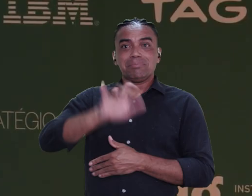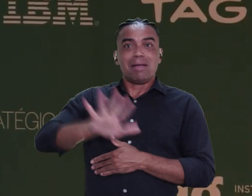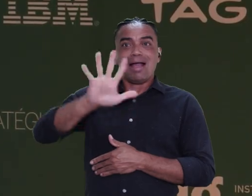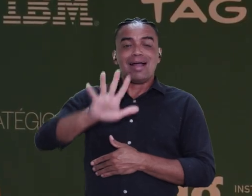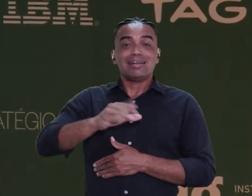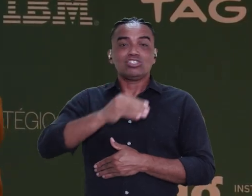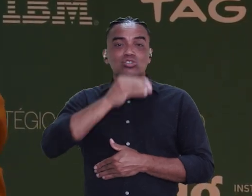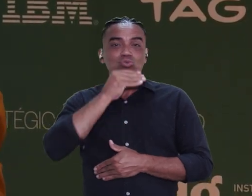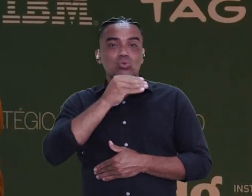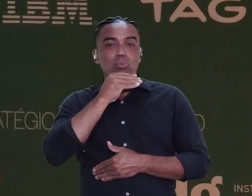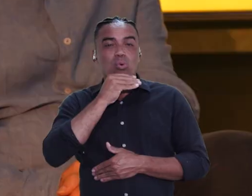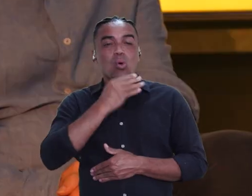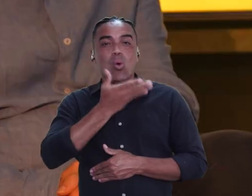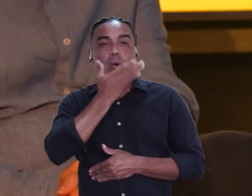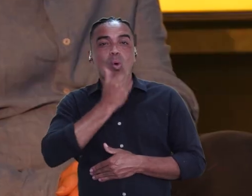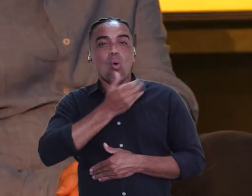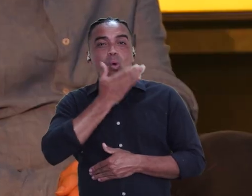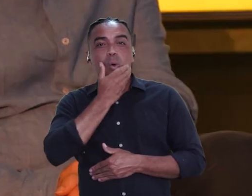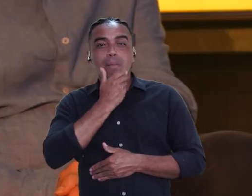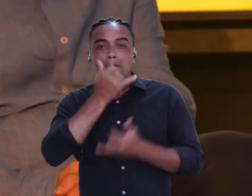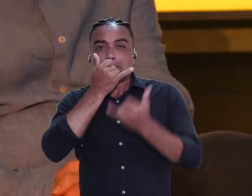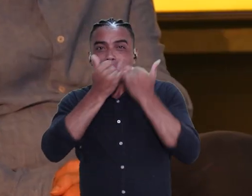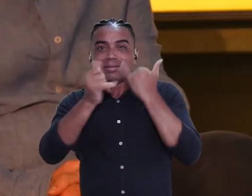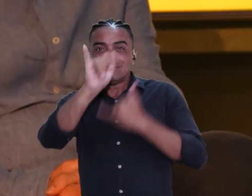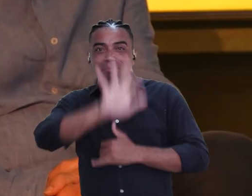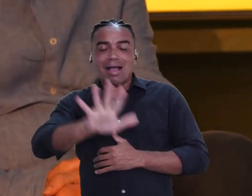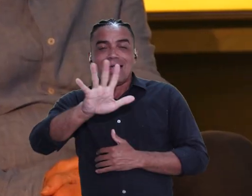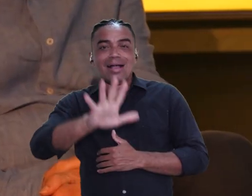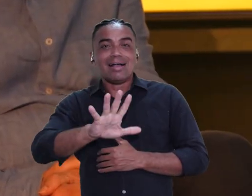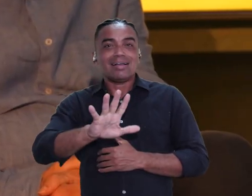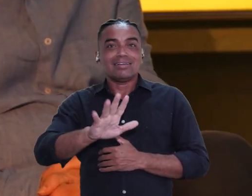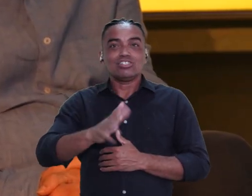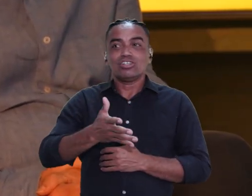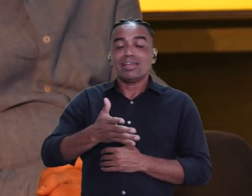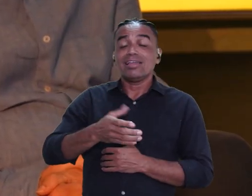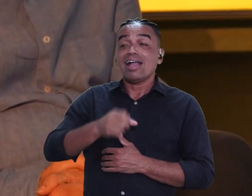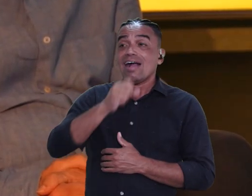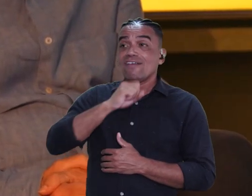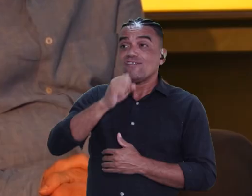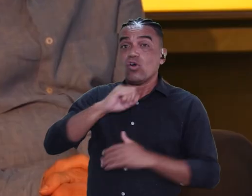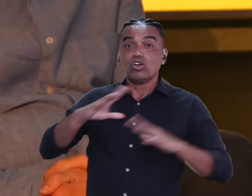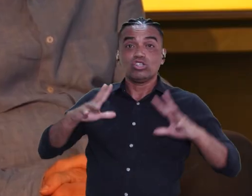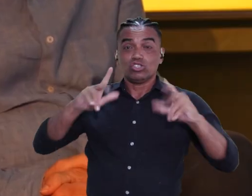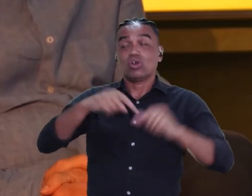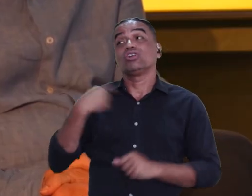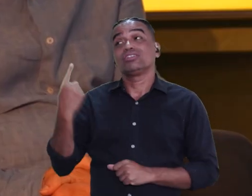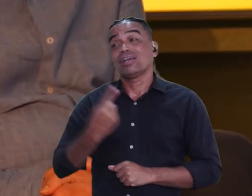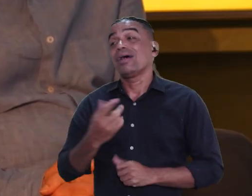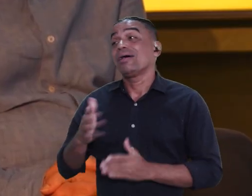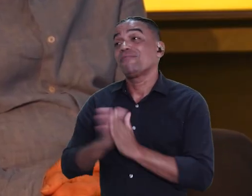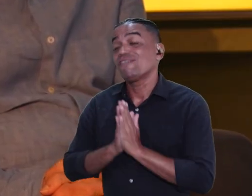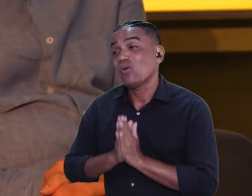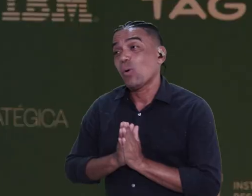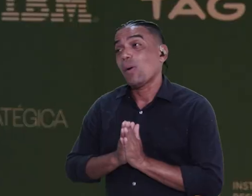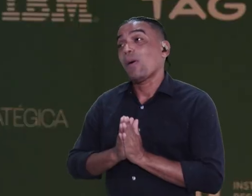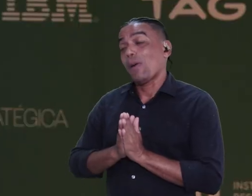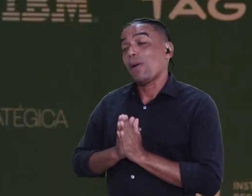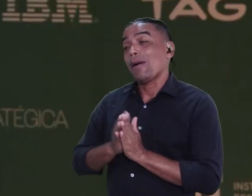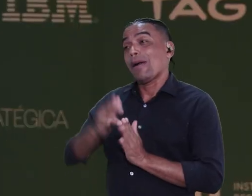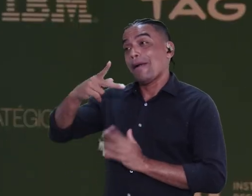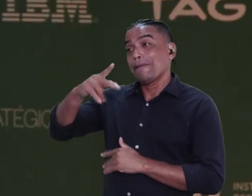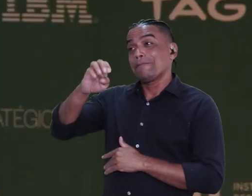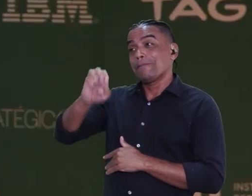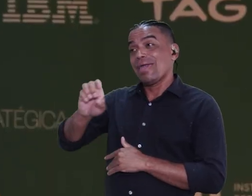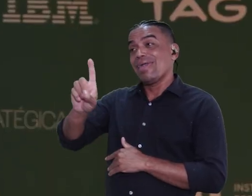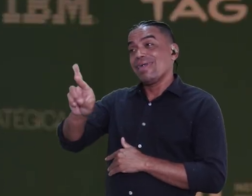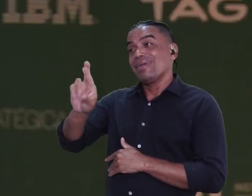gente tem, aquele senhor meio avô de todos nós. Pedro, te peço de novo licença por isso, mas